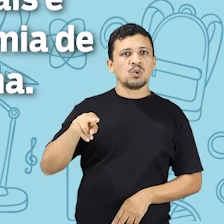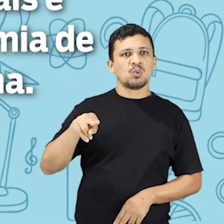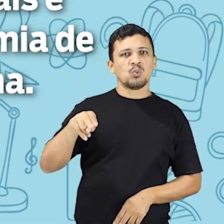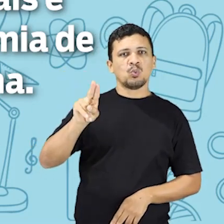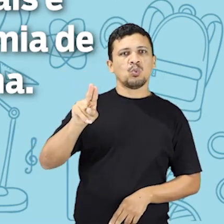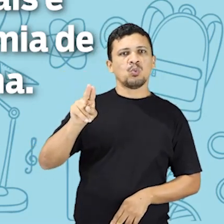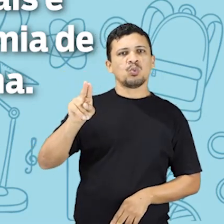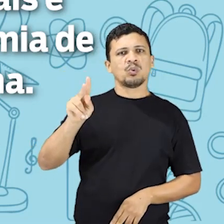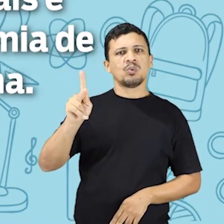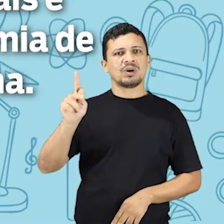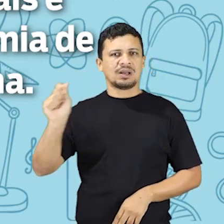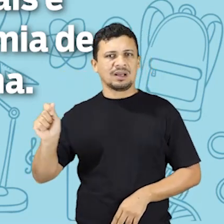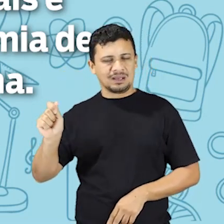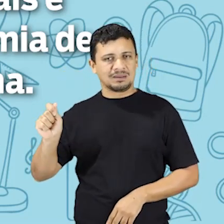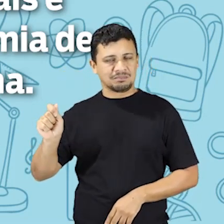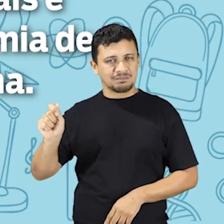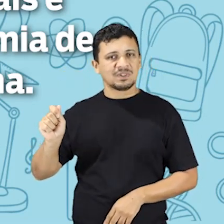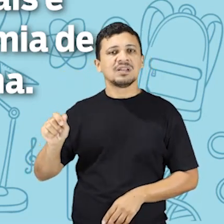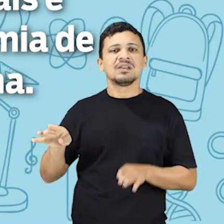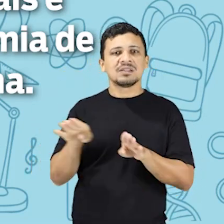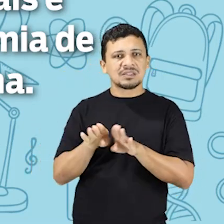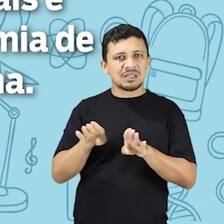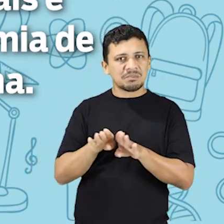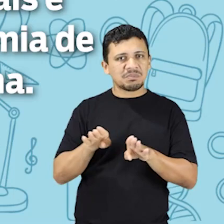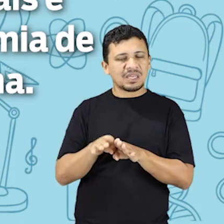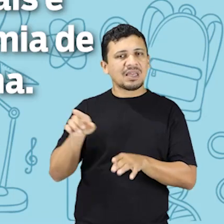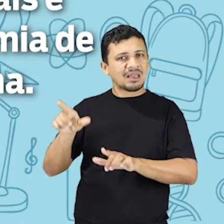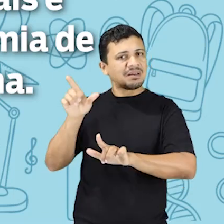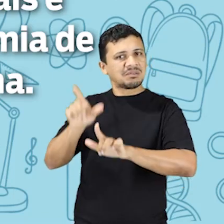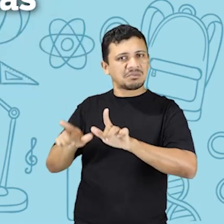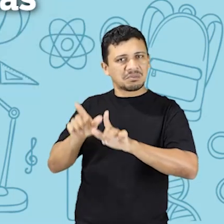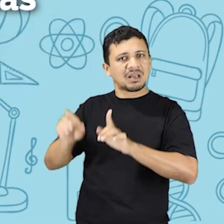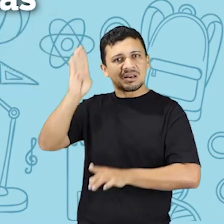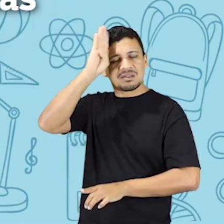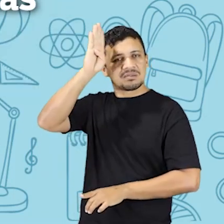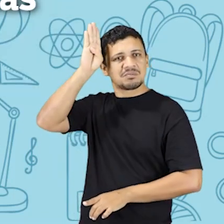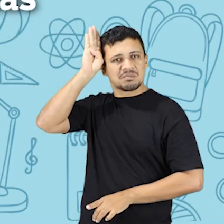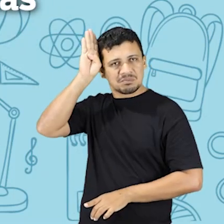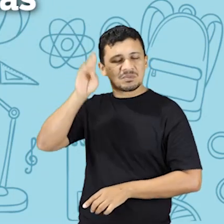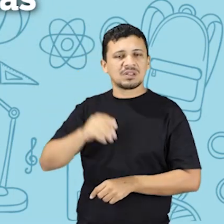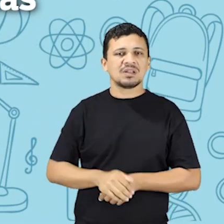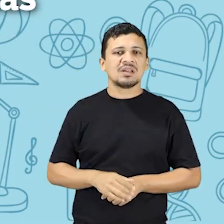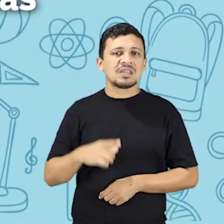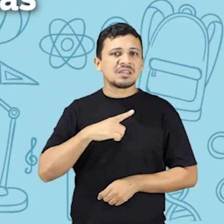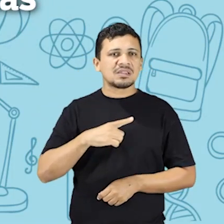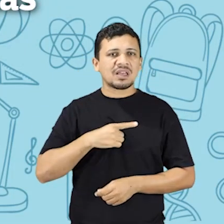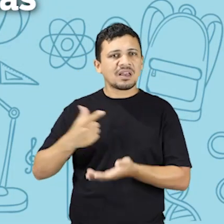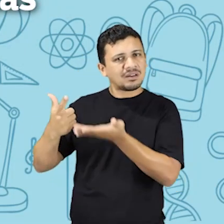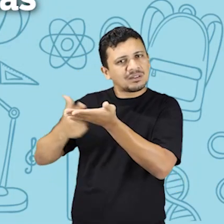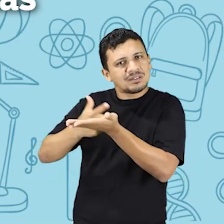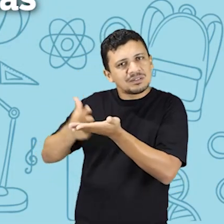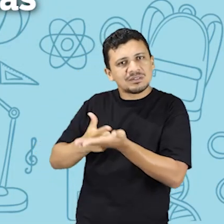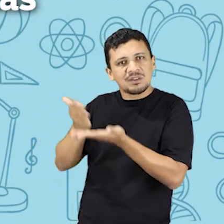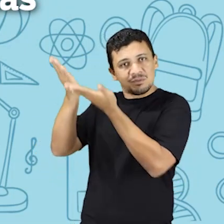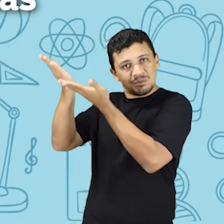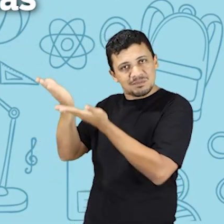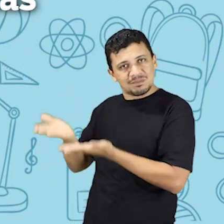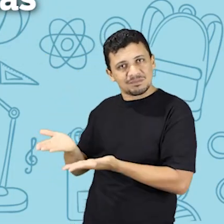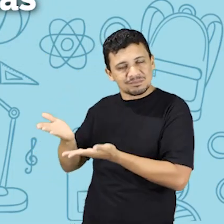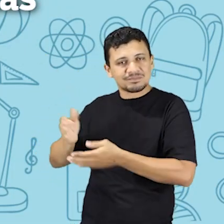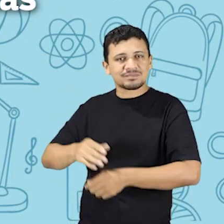dos Saberes Ancestrais, e membro da Academia de Letras de Lorena. Por obras como O Banquete dos